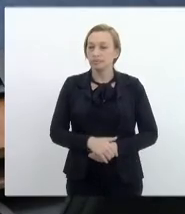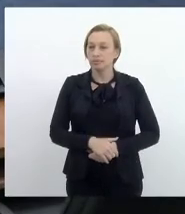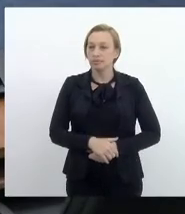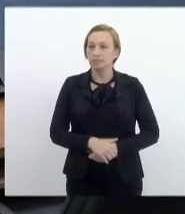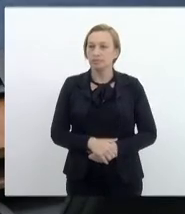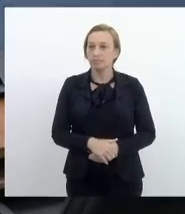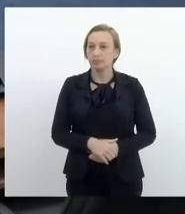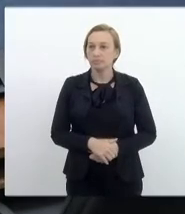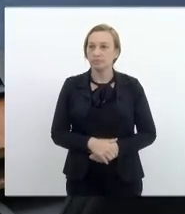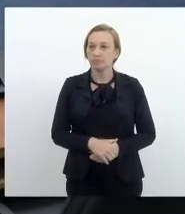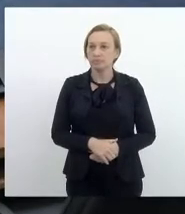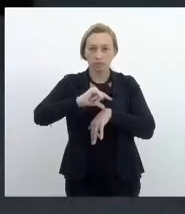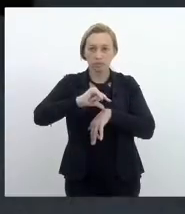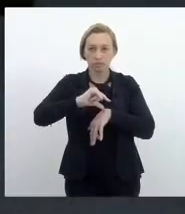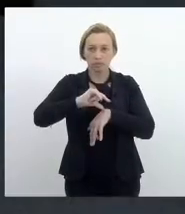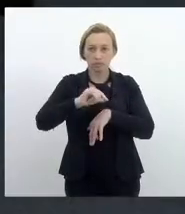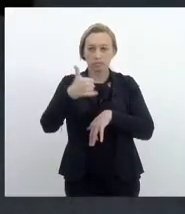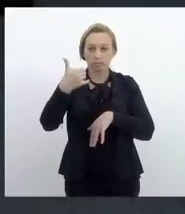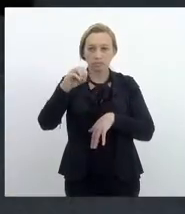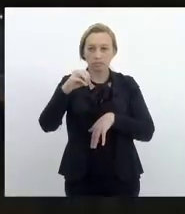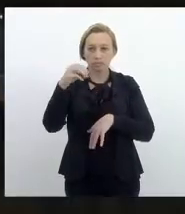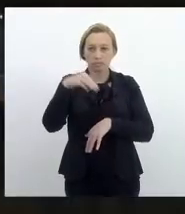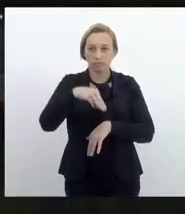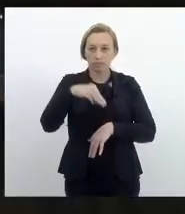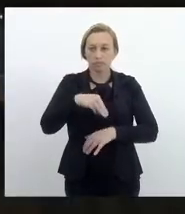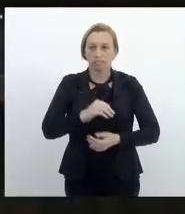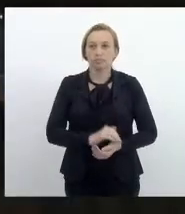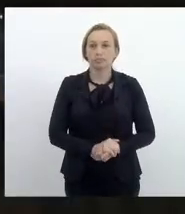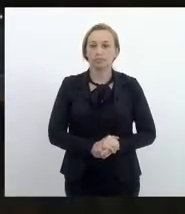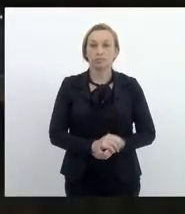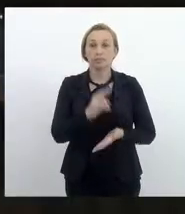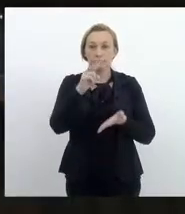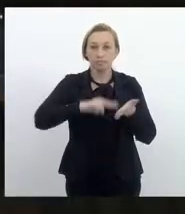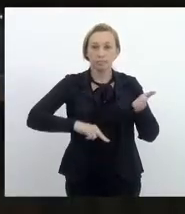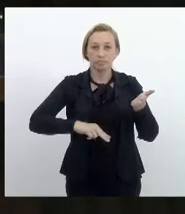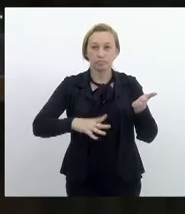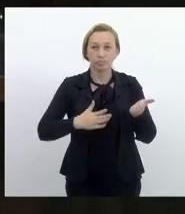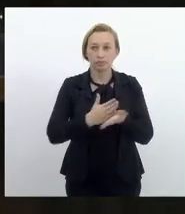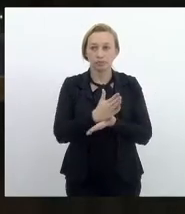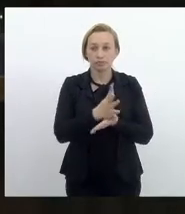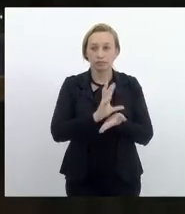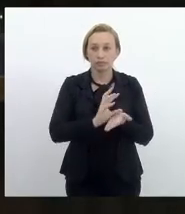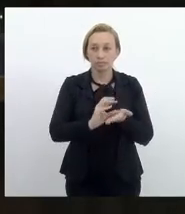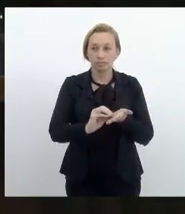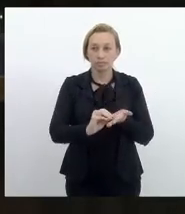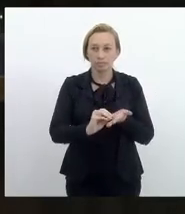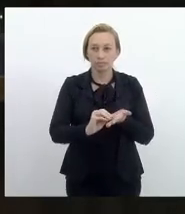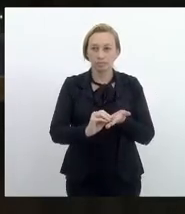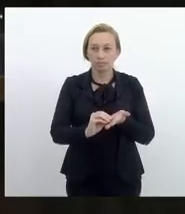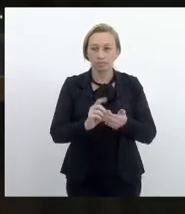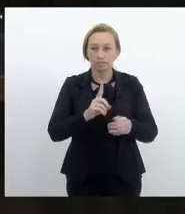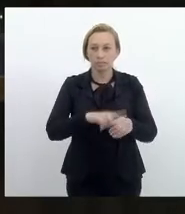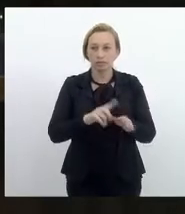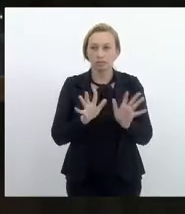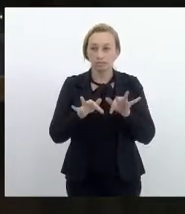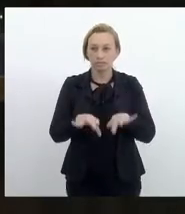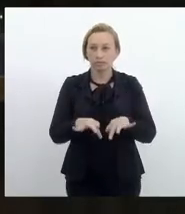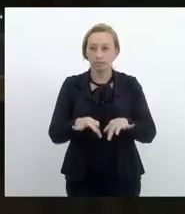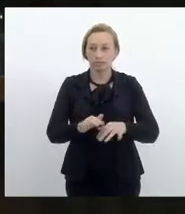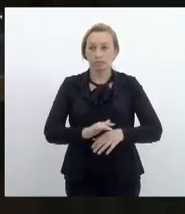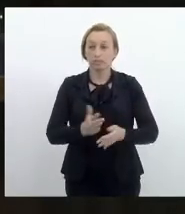às 17:10 lida e aprovada a ata passa seu expediente